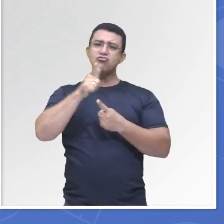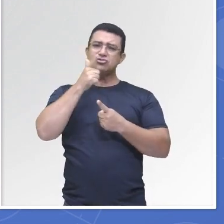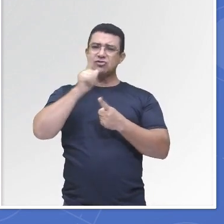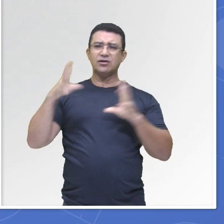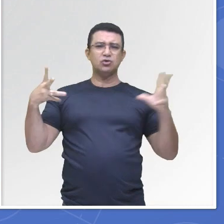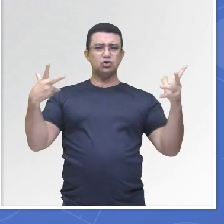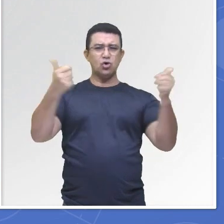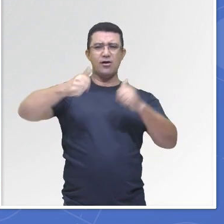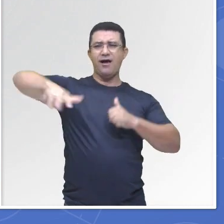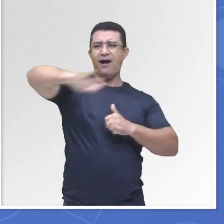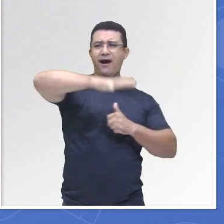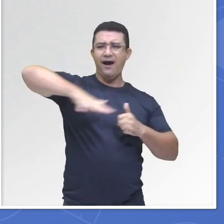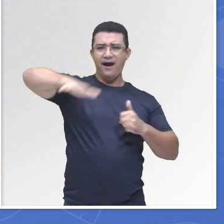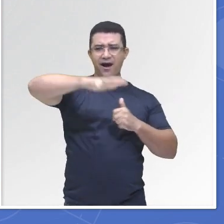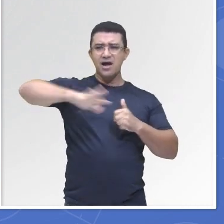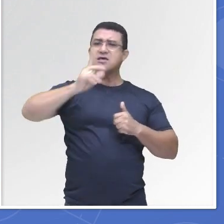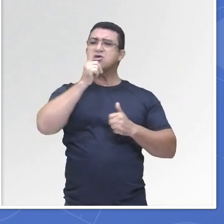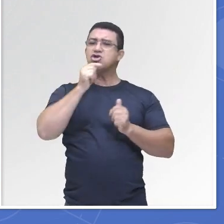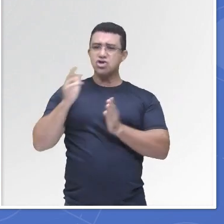Amazonas,